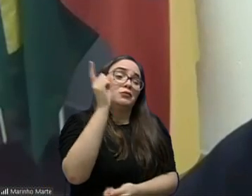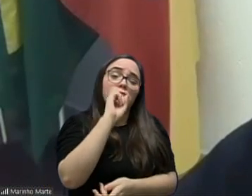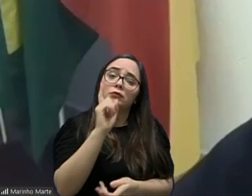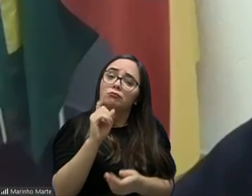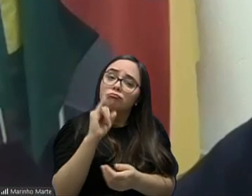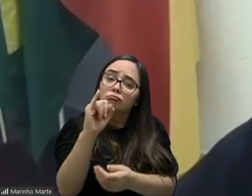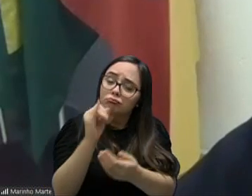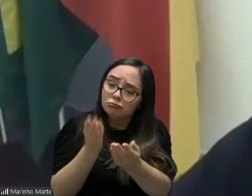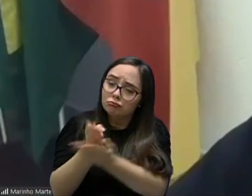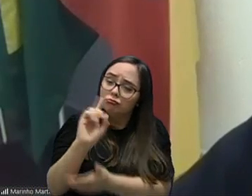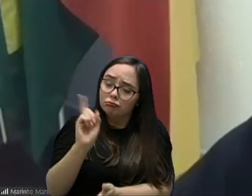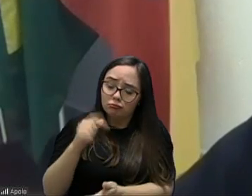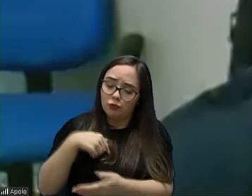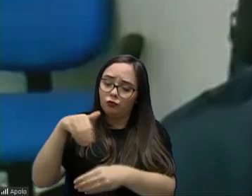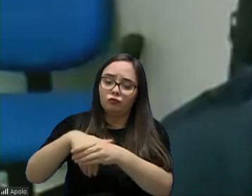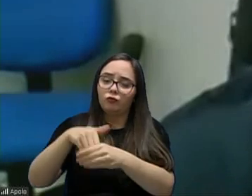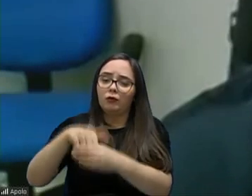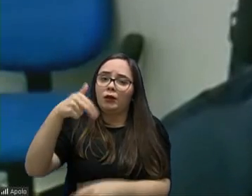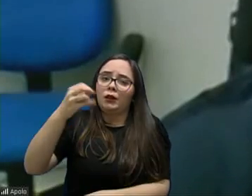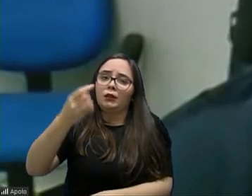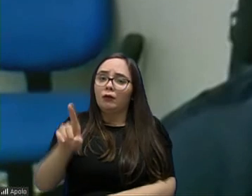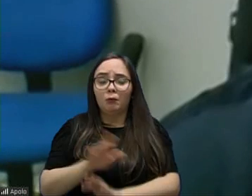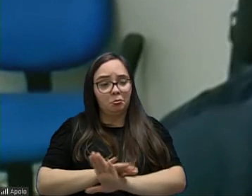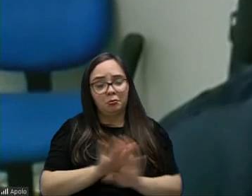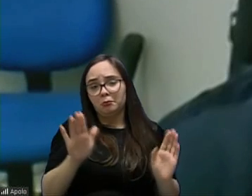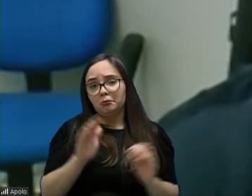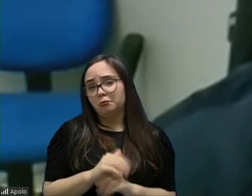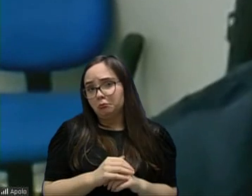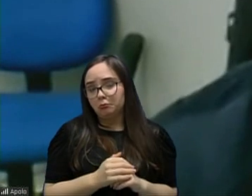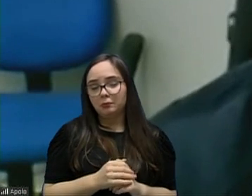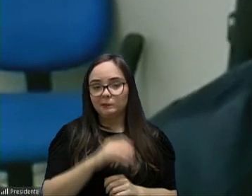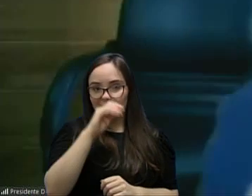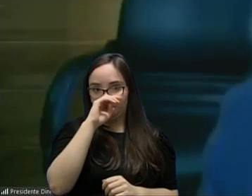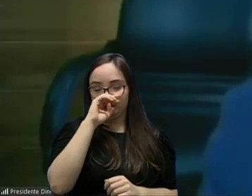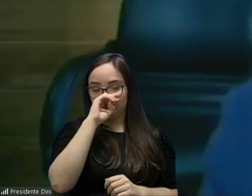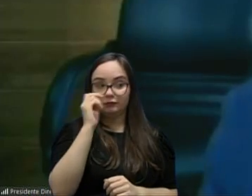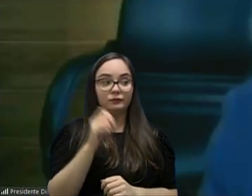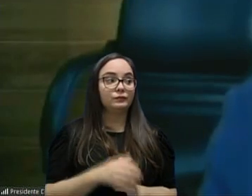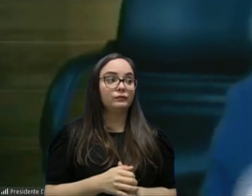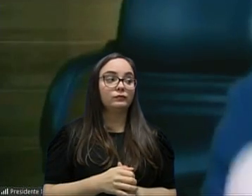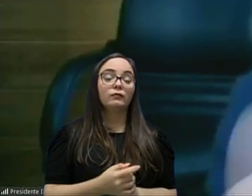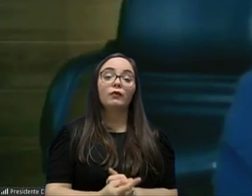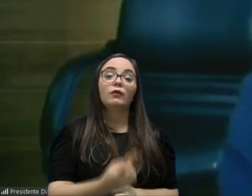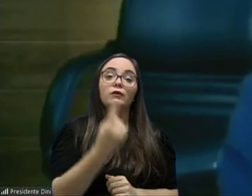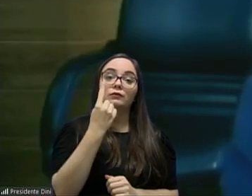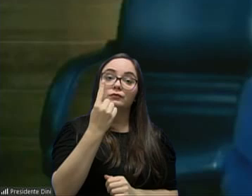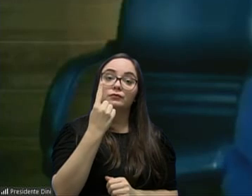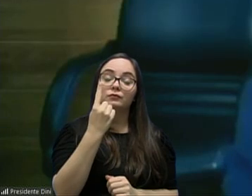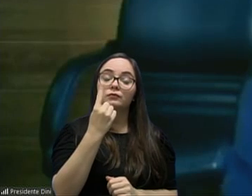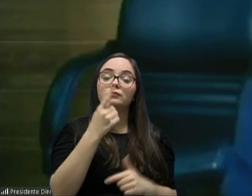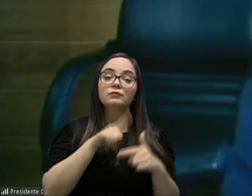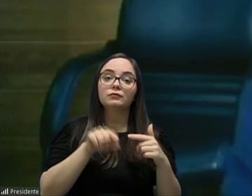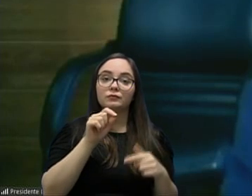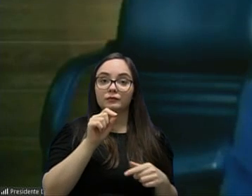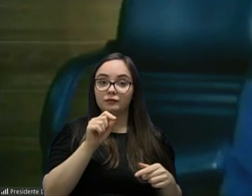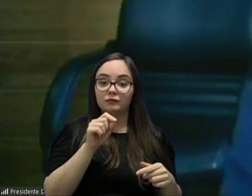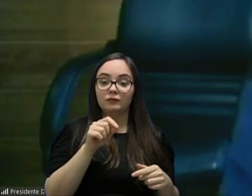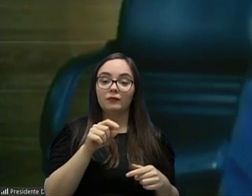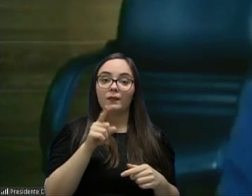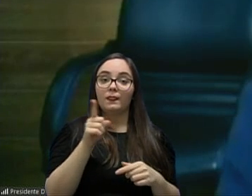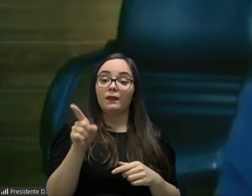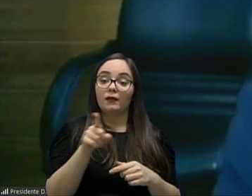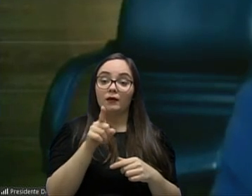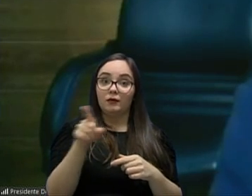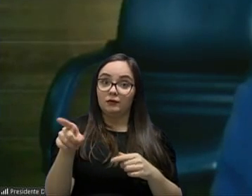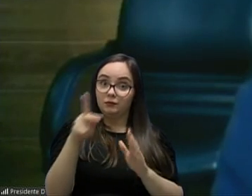do voto nosso. A única consequência disso tudo é que a rejeição do projeto